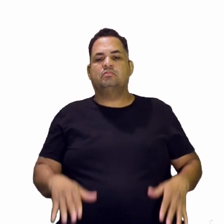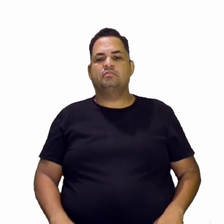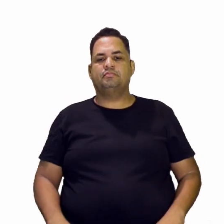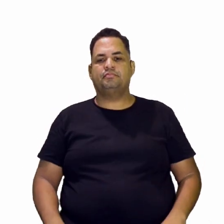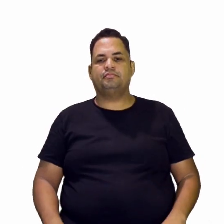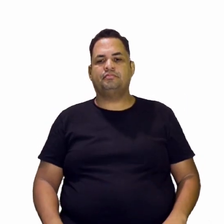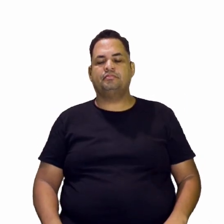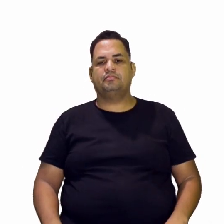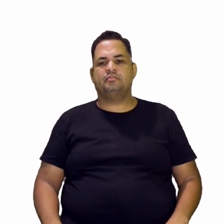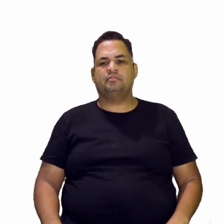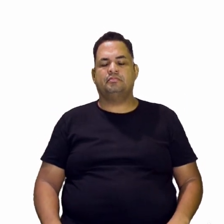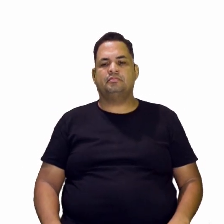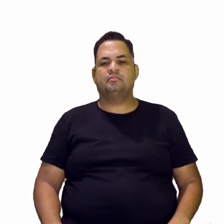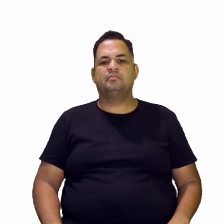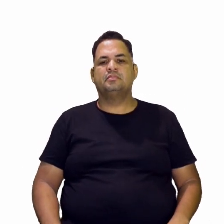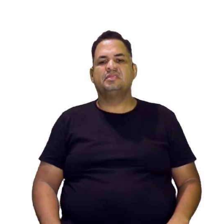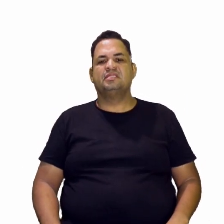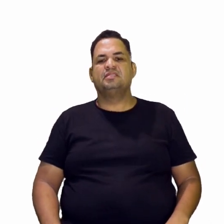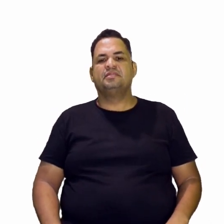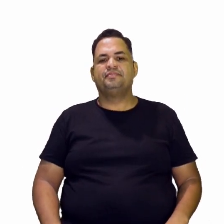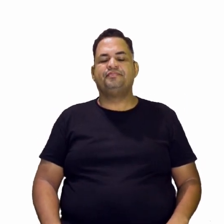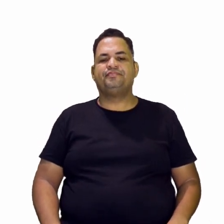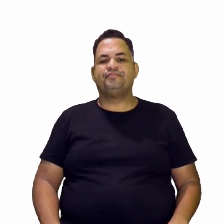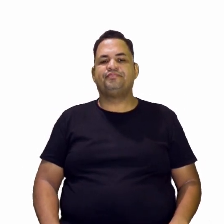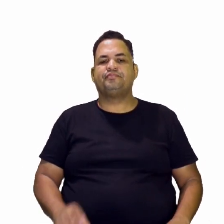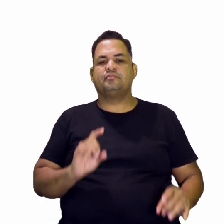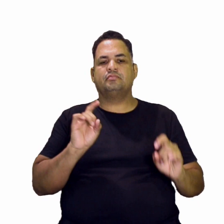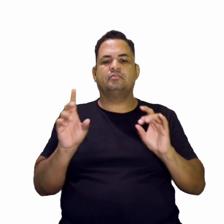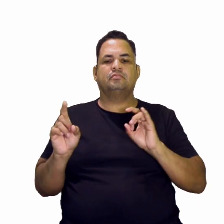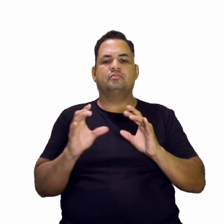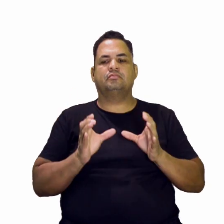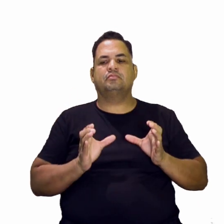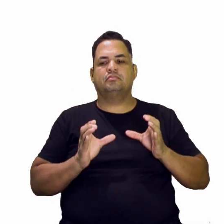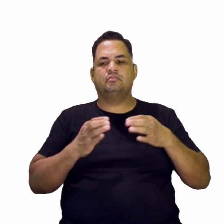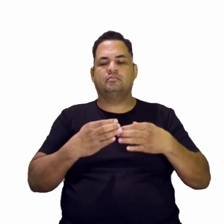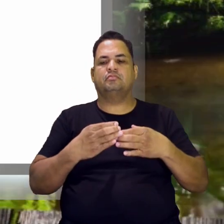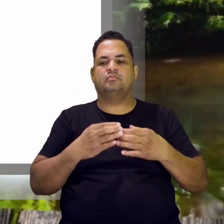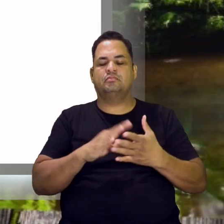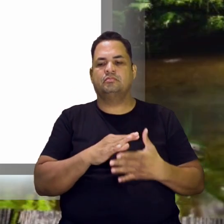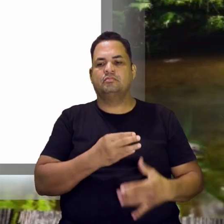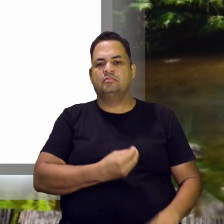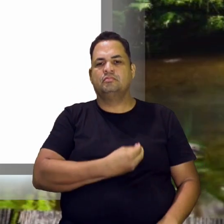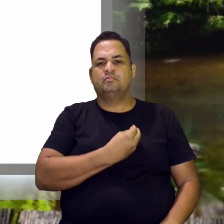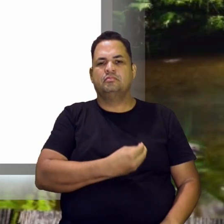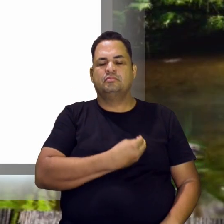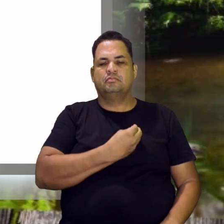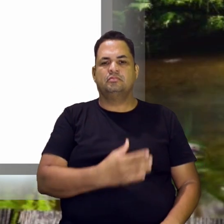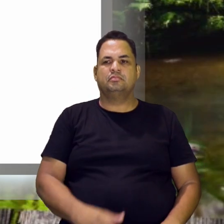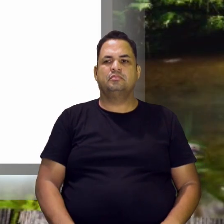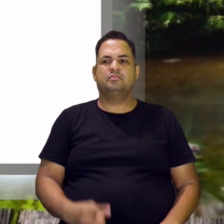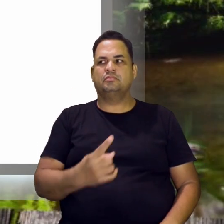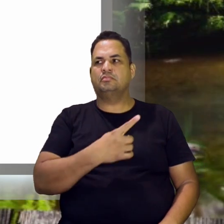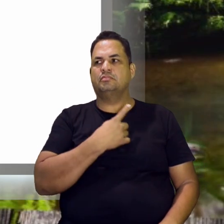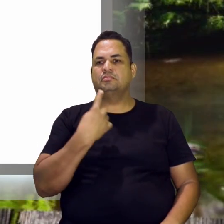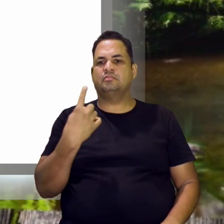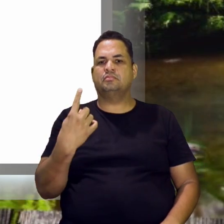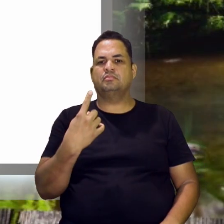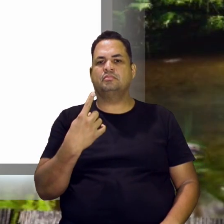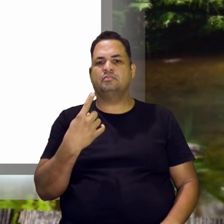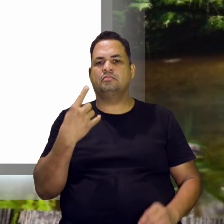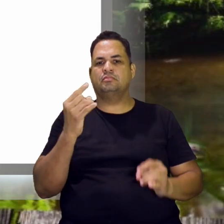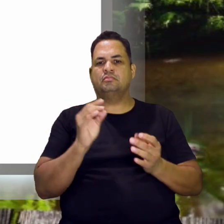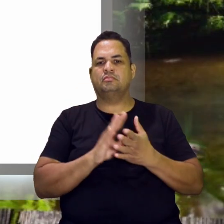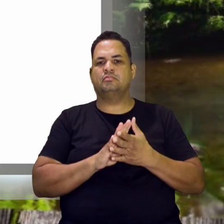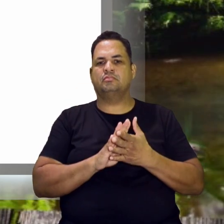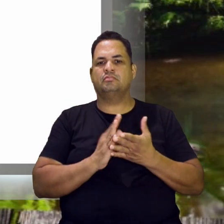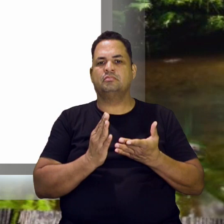vocês é o seguinte, ó. Para cada grupo desses seres vivos, nós temos